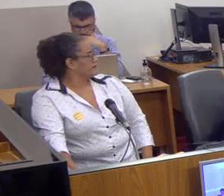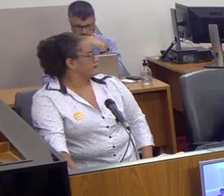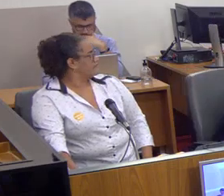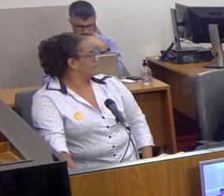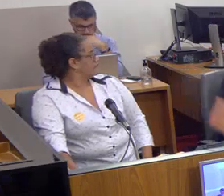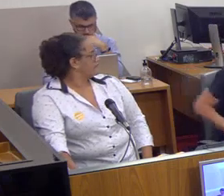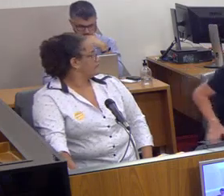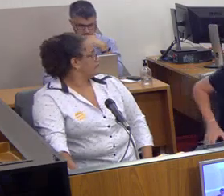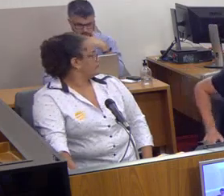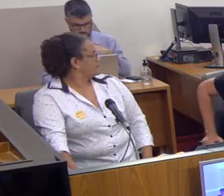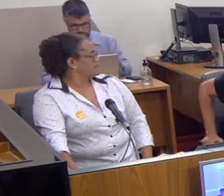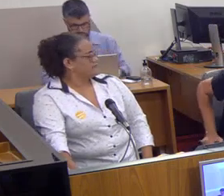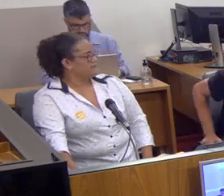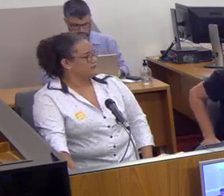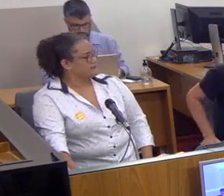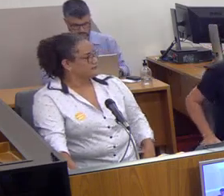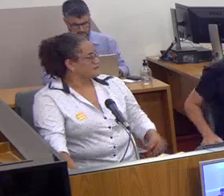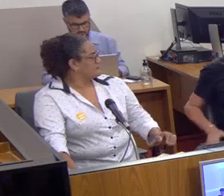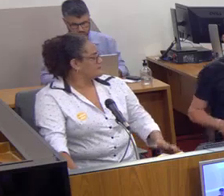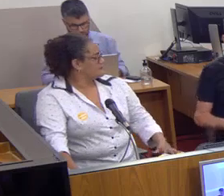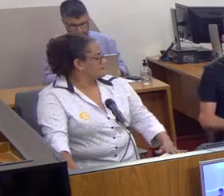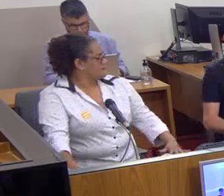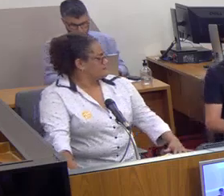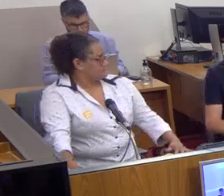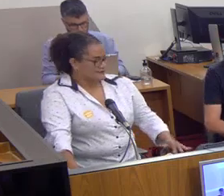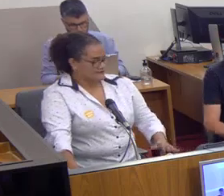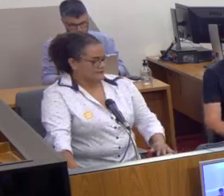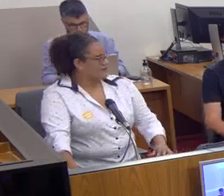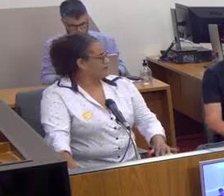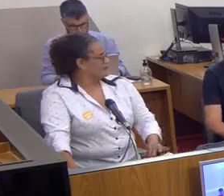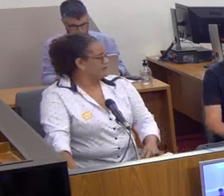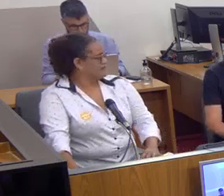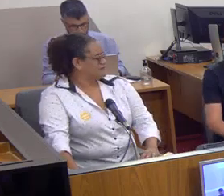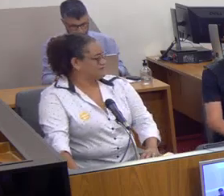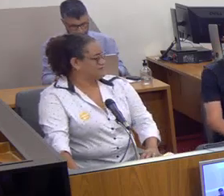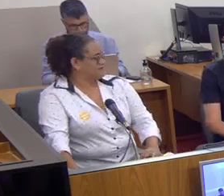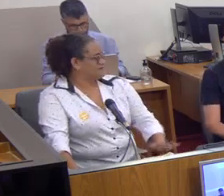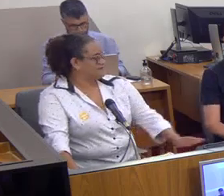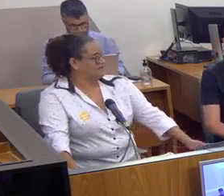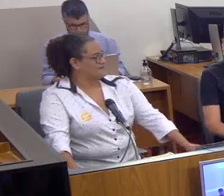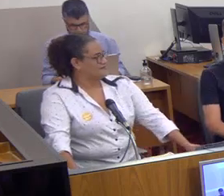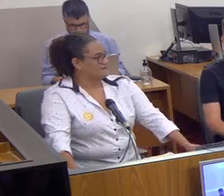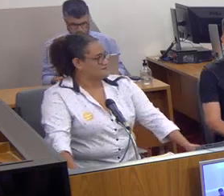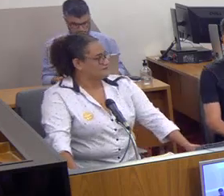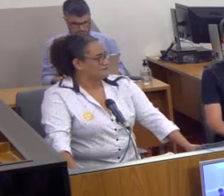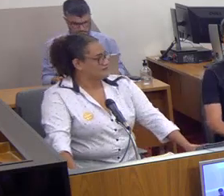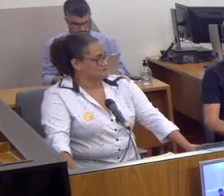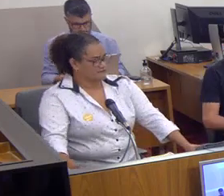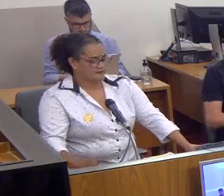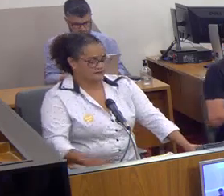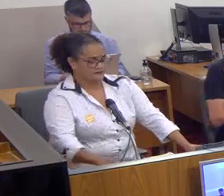João José Geraldo Macedo que é também da coordenação do juntos para servir